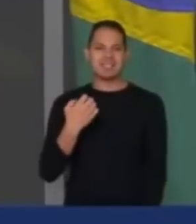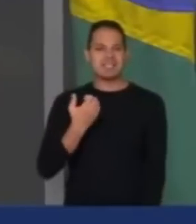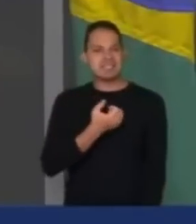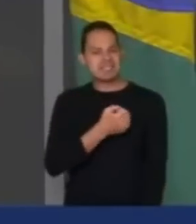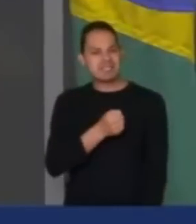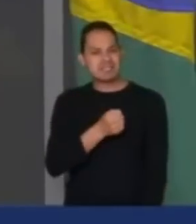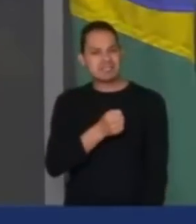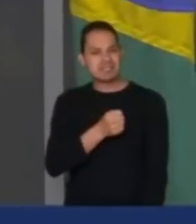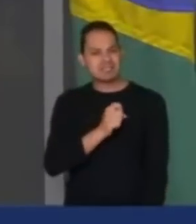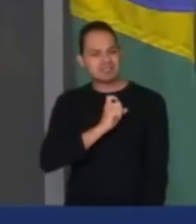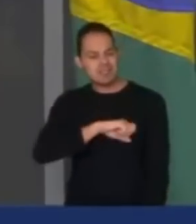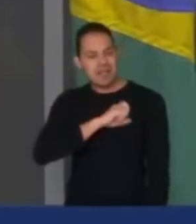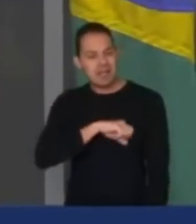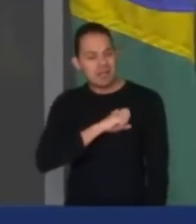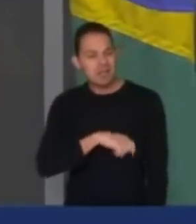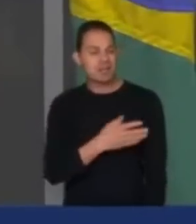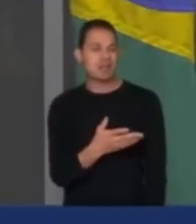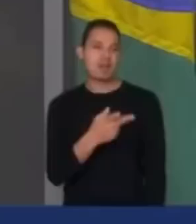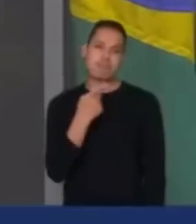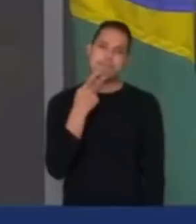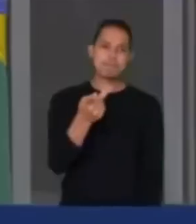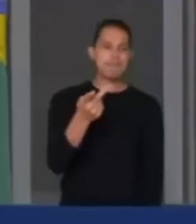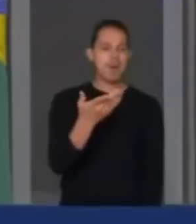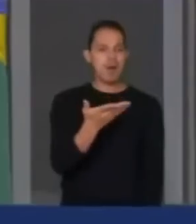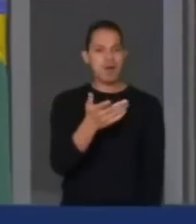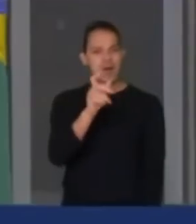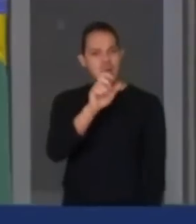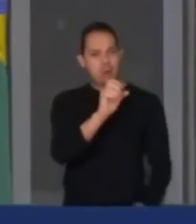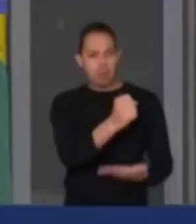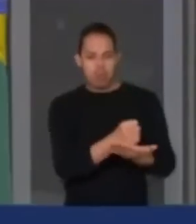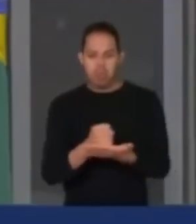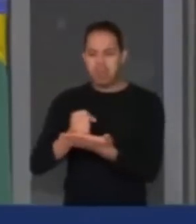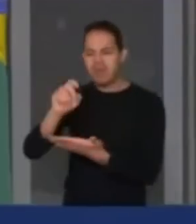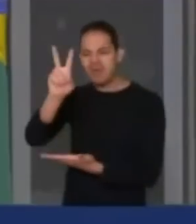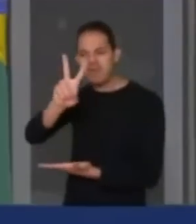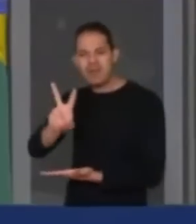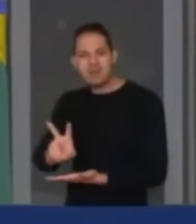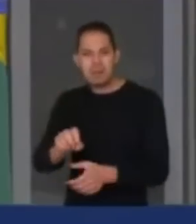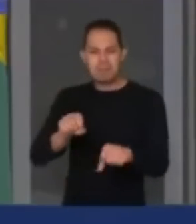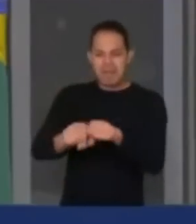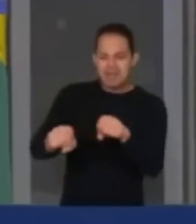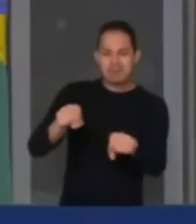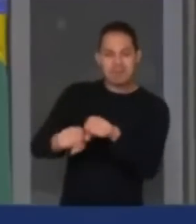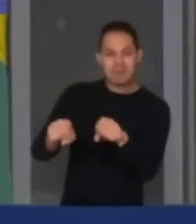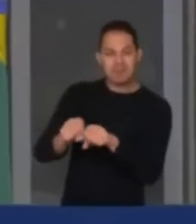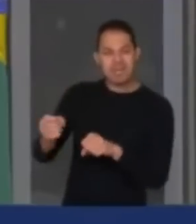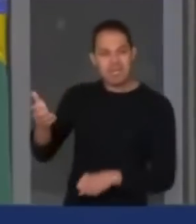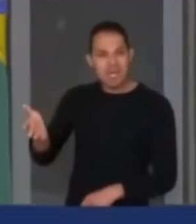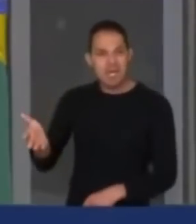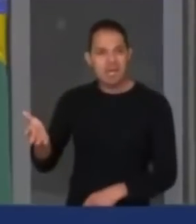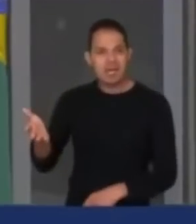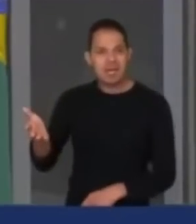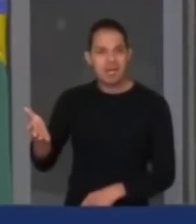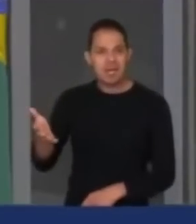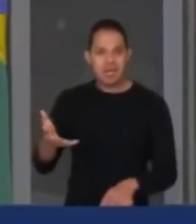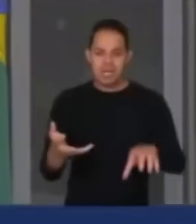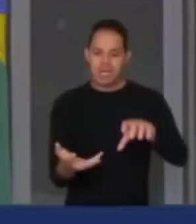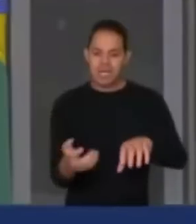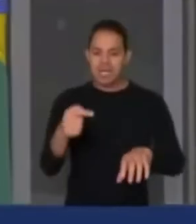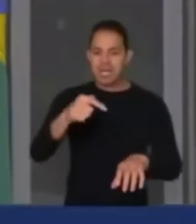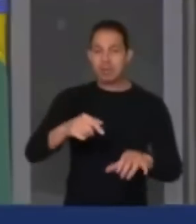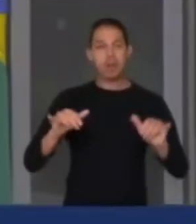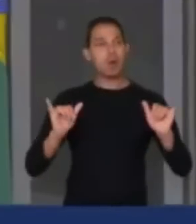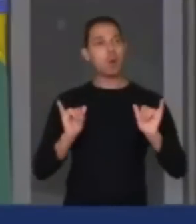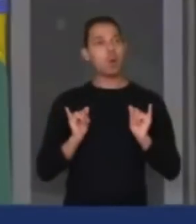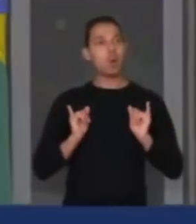desviando o dinheiro da empregada doméstica para enviar para Venezuela para matar pessoas e esse Congresso Nacional não